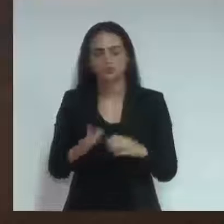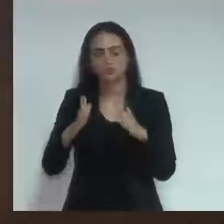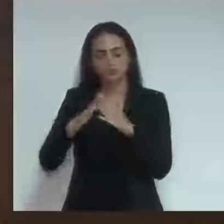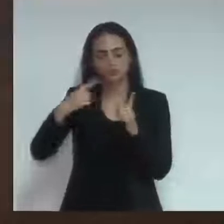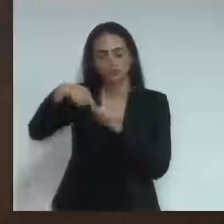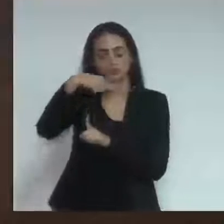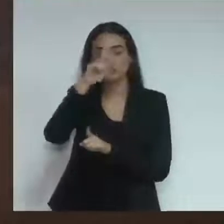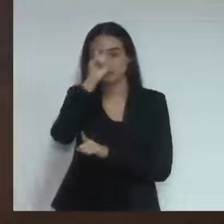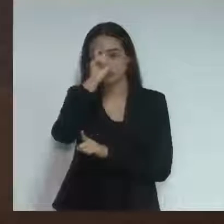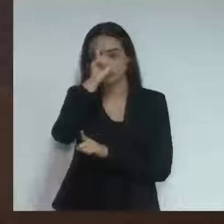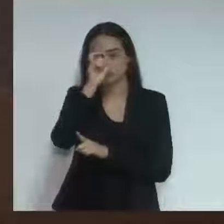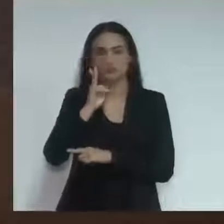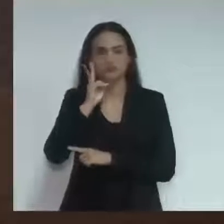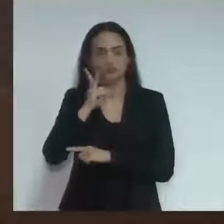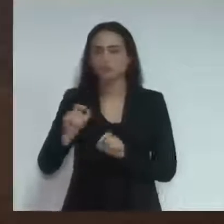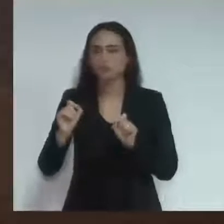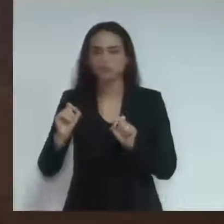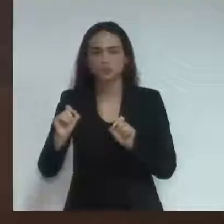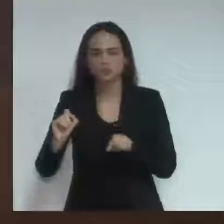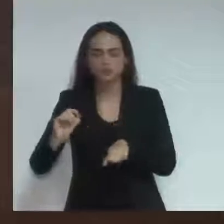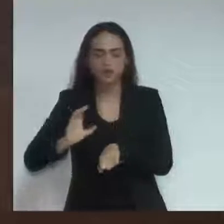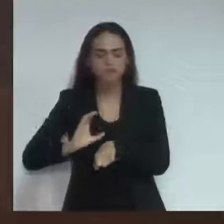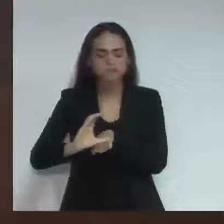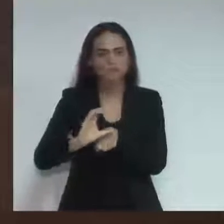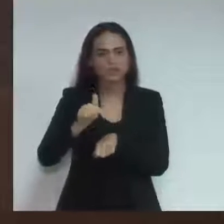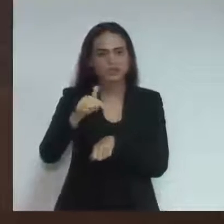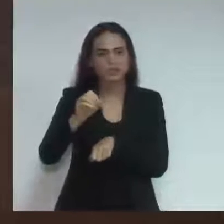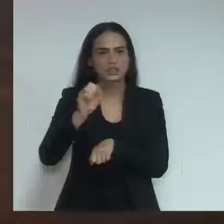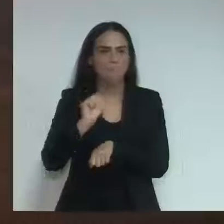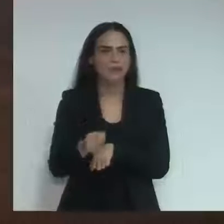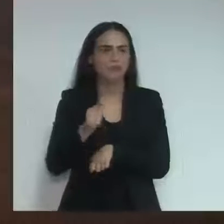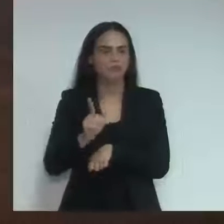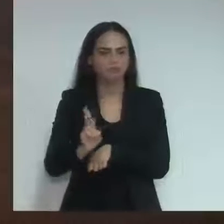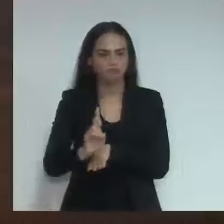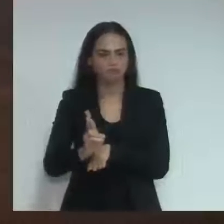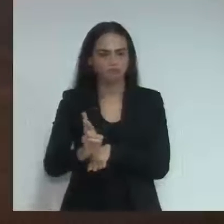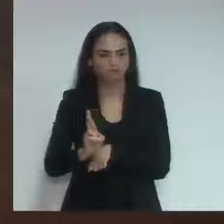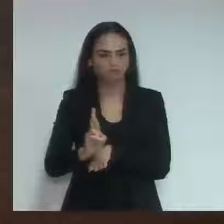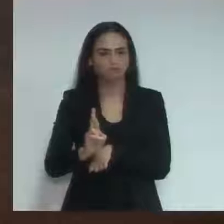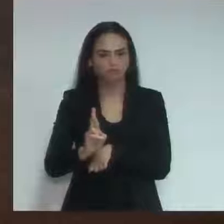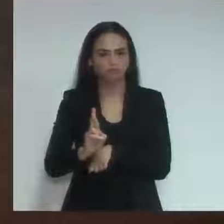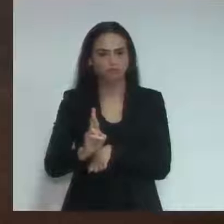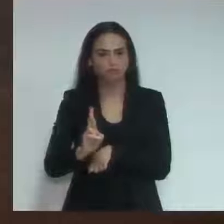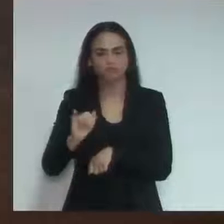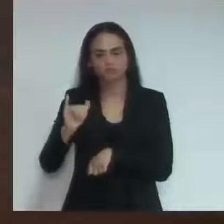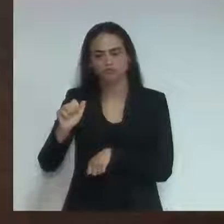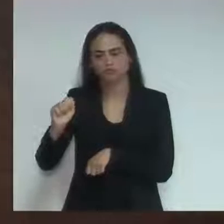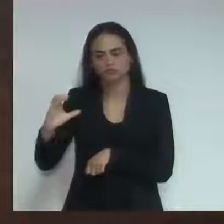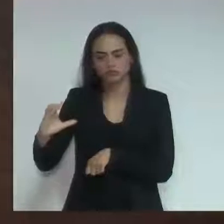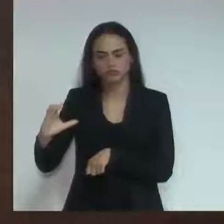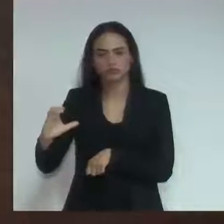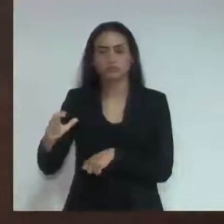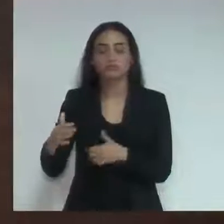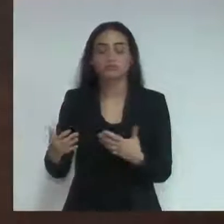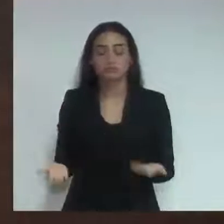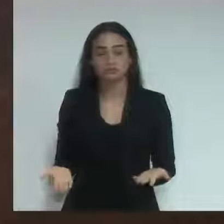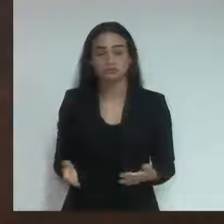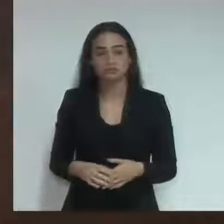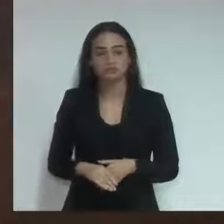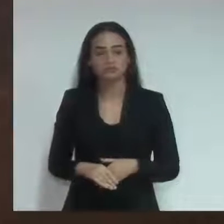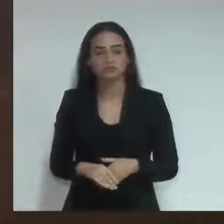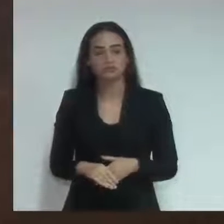Casa, uma verba de aproximadamente R$70 mil, que é o IAC. E agora,